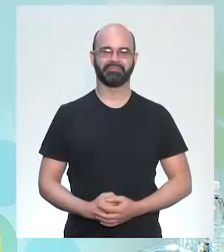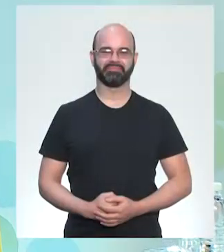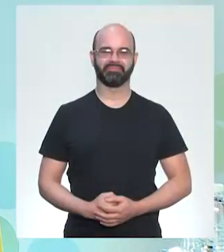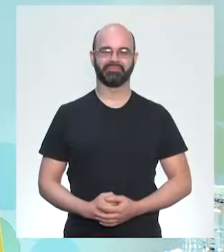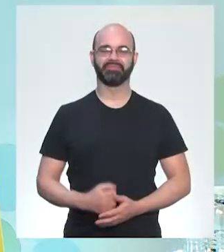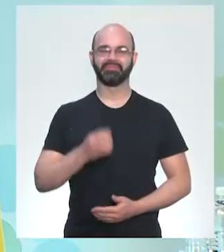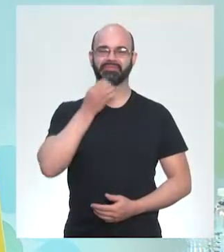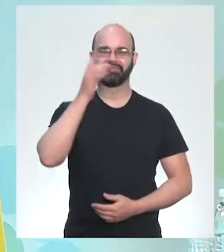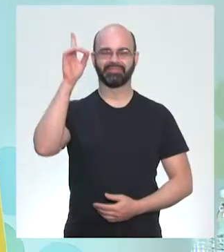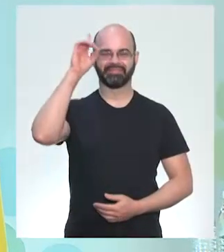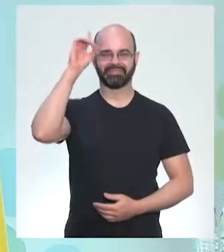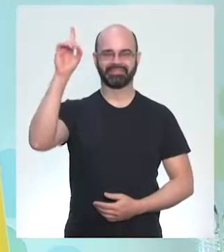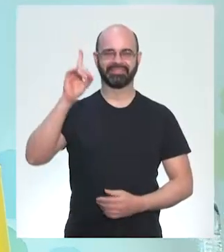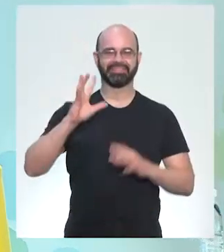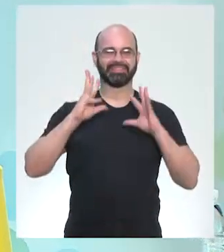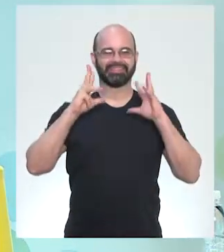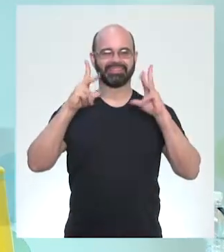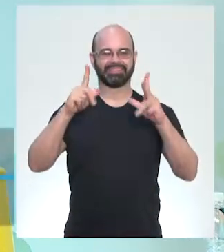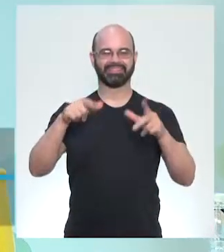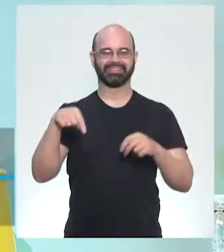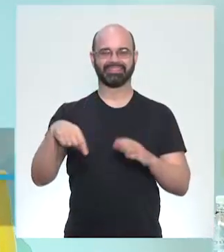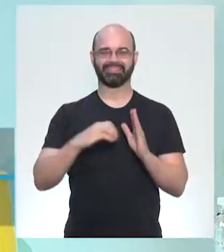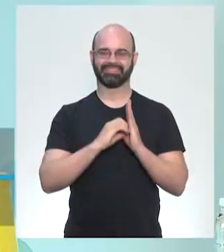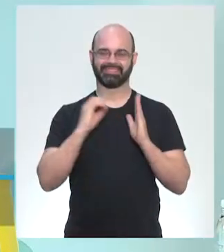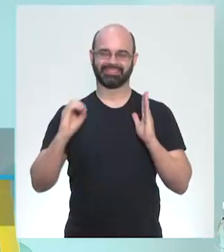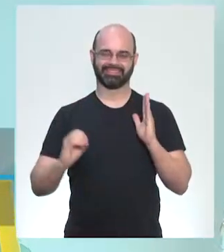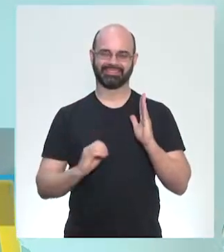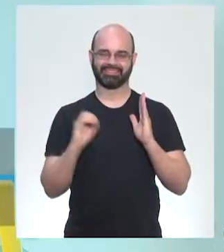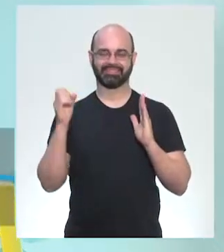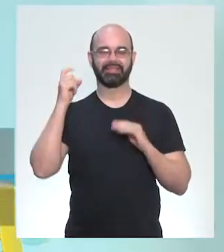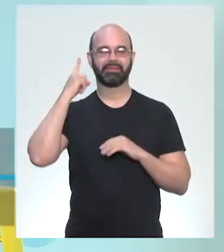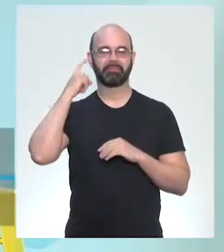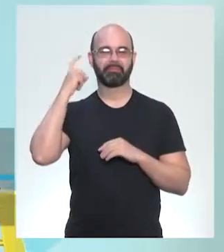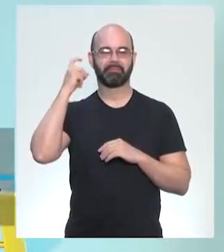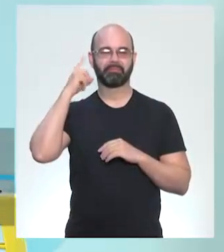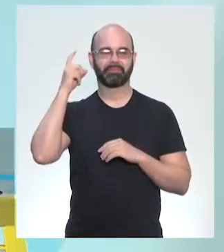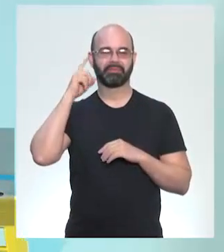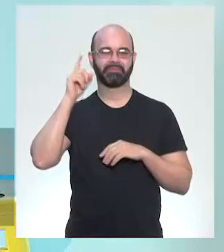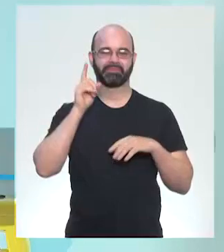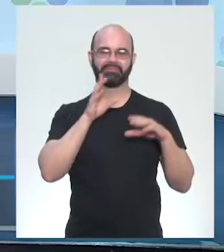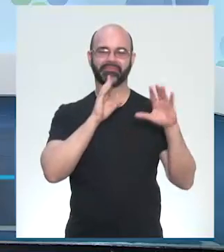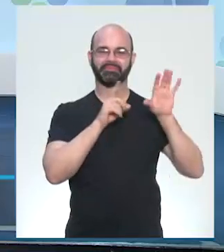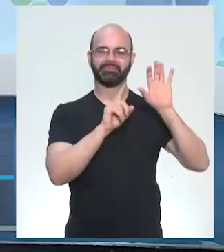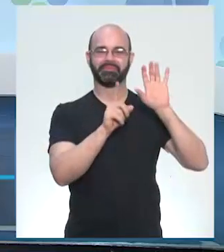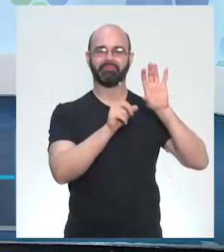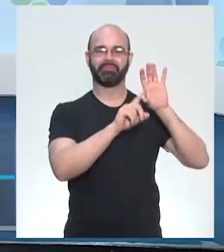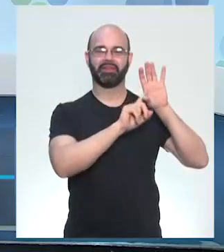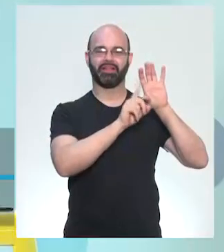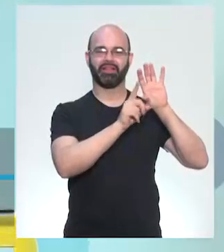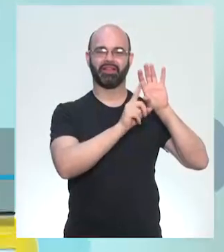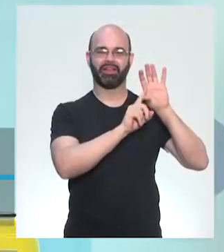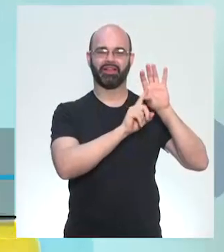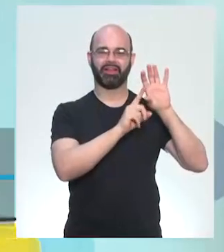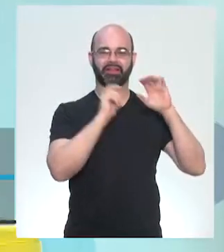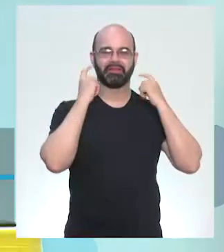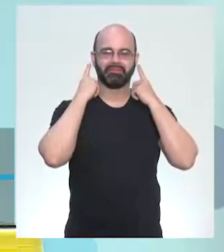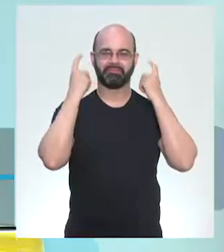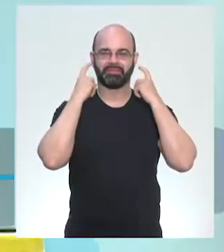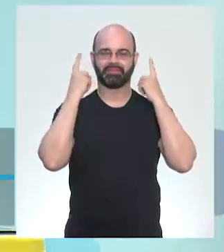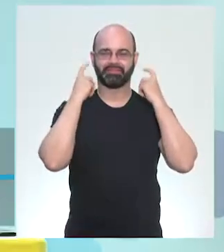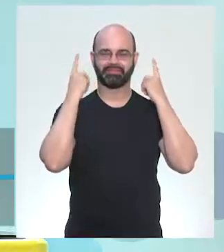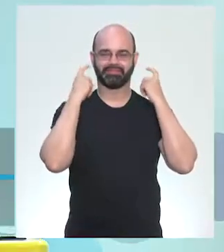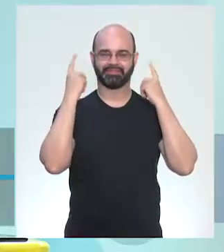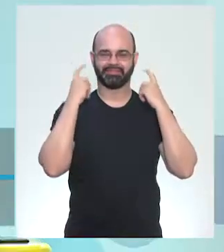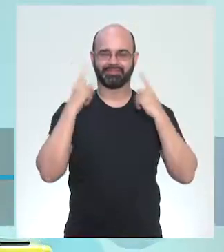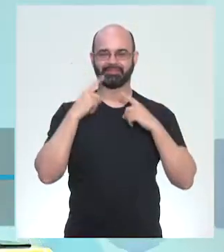Muito bom dia a todos que nos acompanham aqui pelo Centro de Mídias da Educação de São Paulo, o famoso sinal da aula, né? Eu sou o professor Osmar,